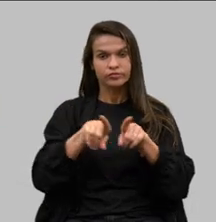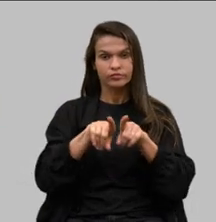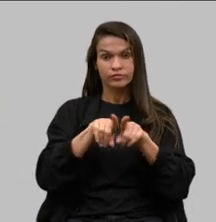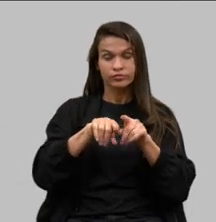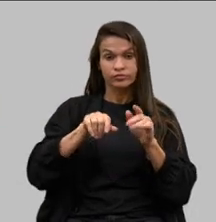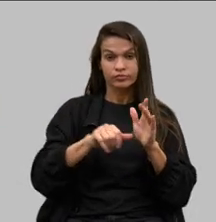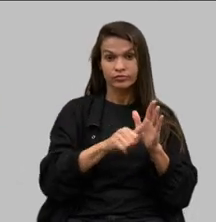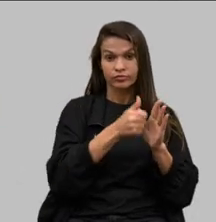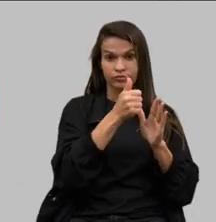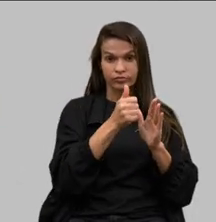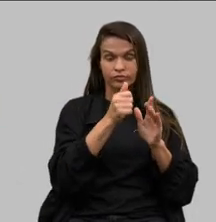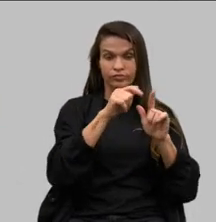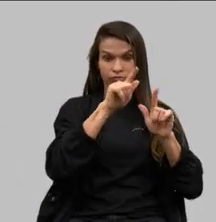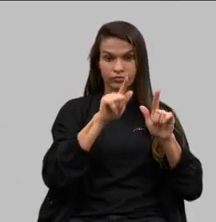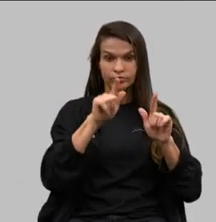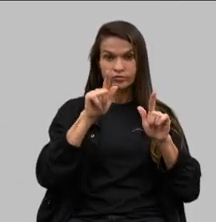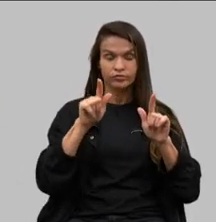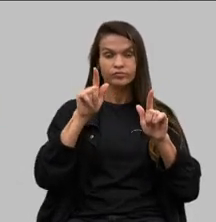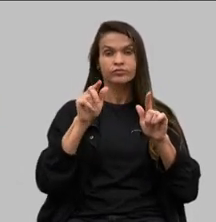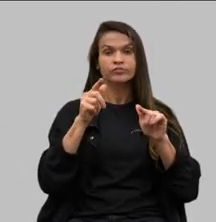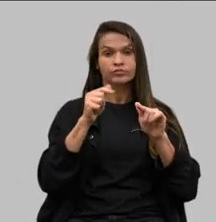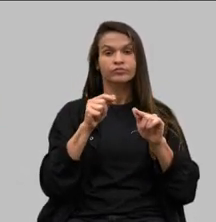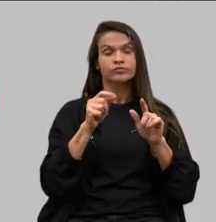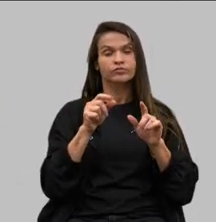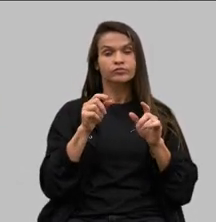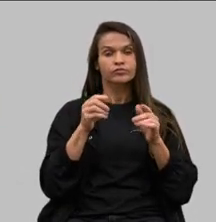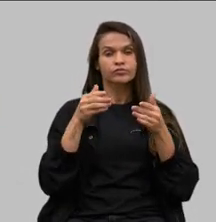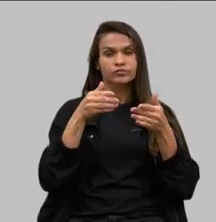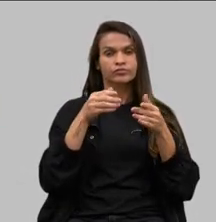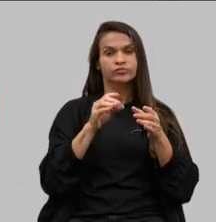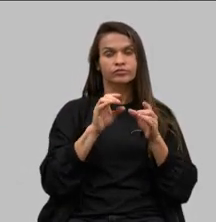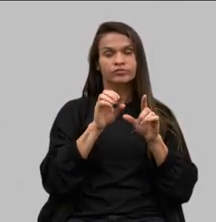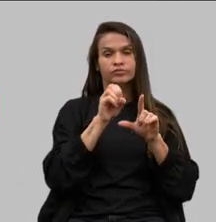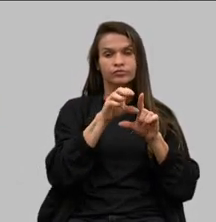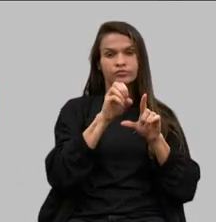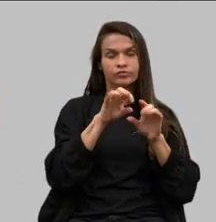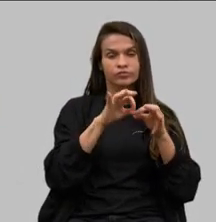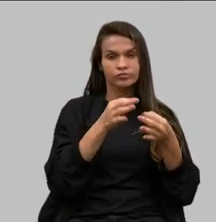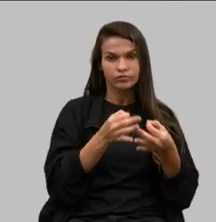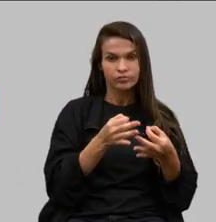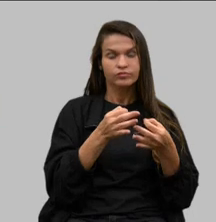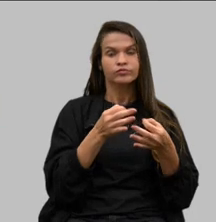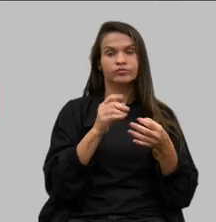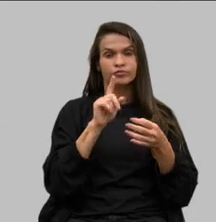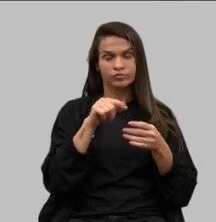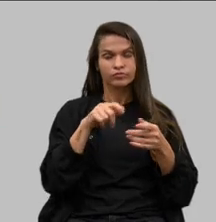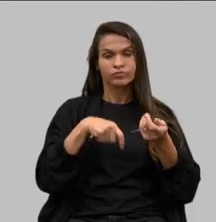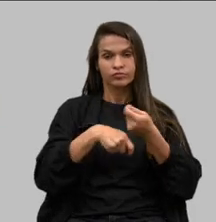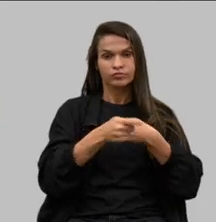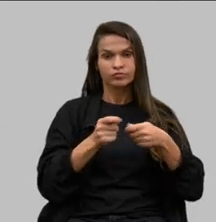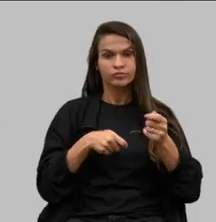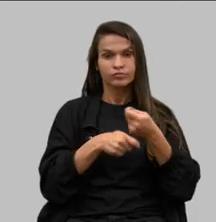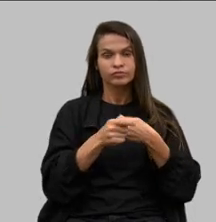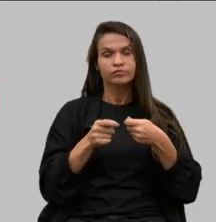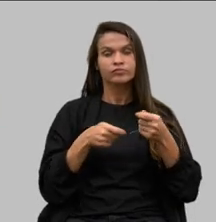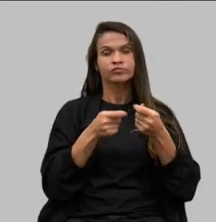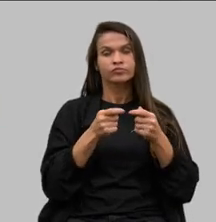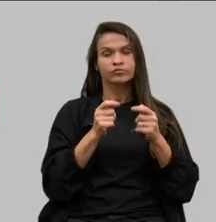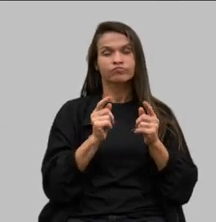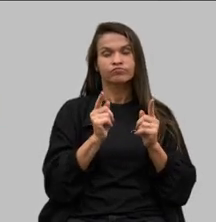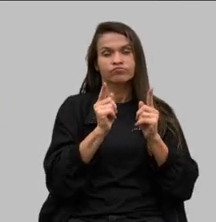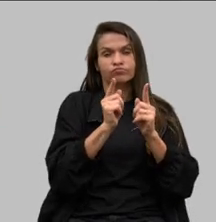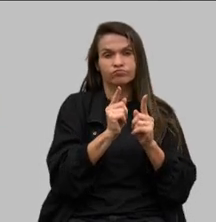primeiro gráfico um gráfico do licenciamento simplificado que são aqueles Empreendimentos de menor porte e